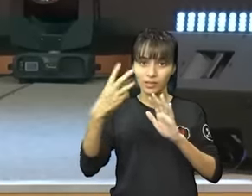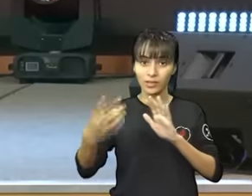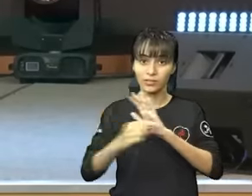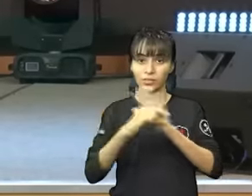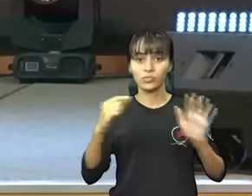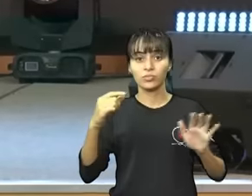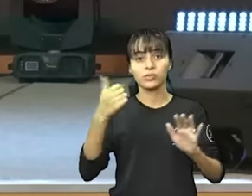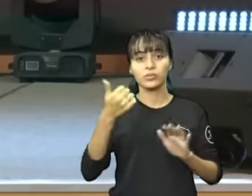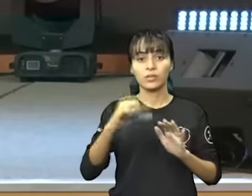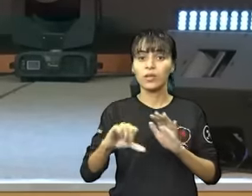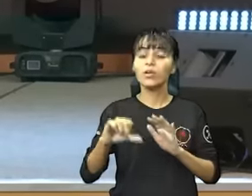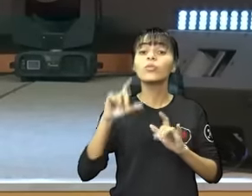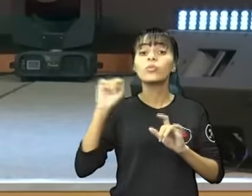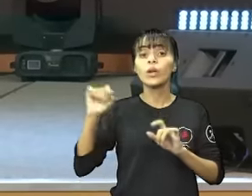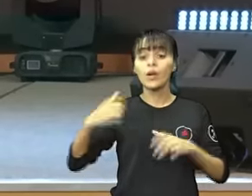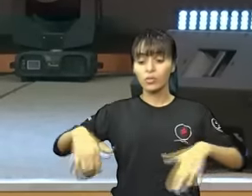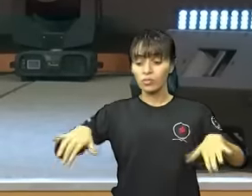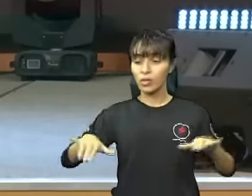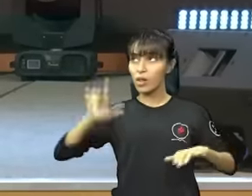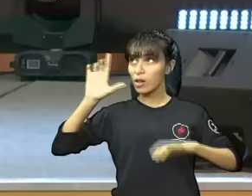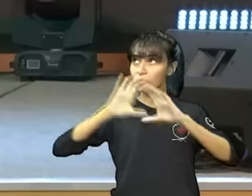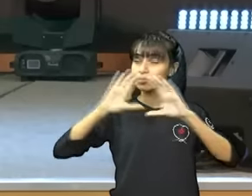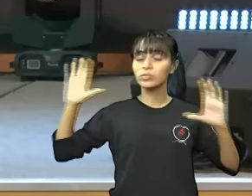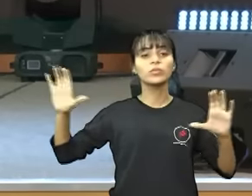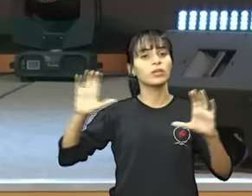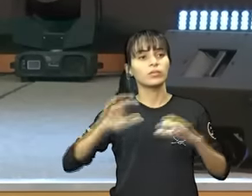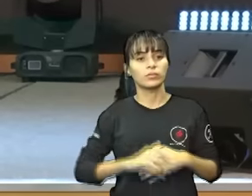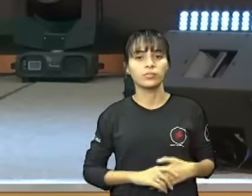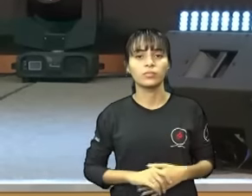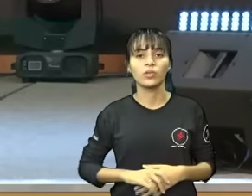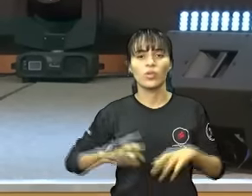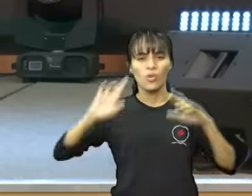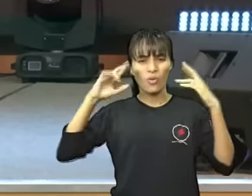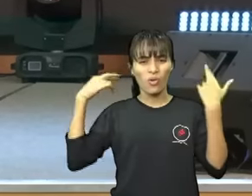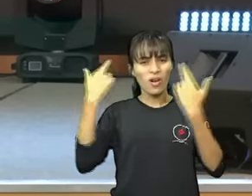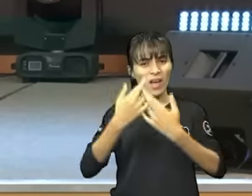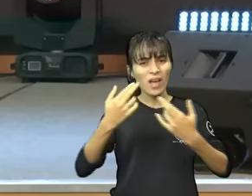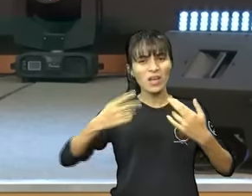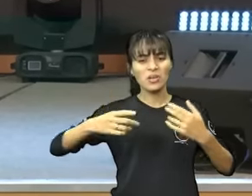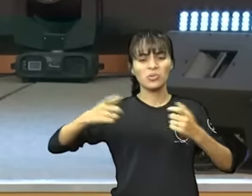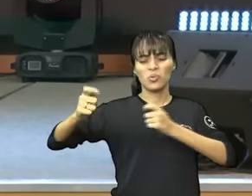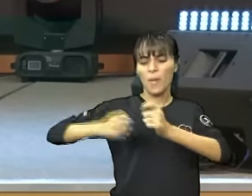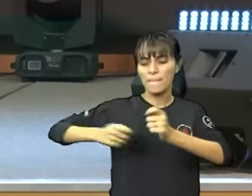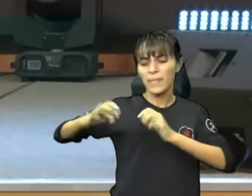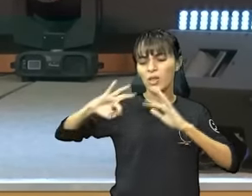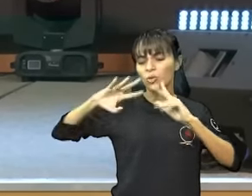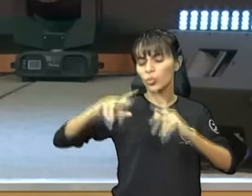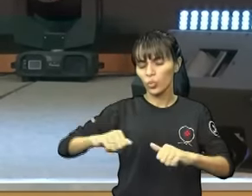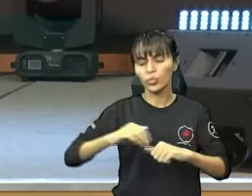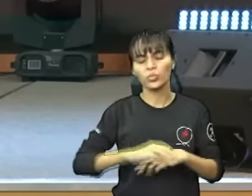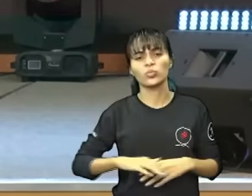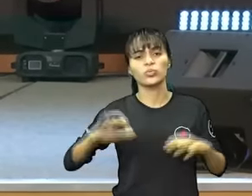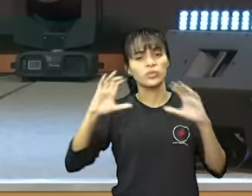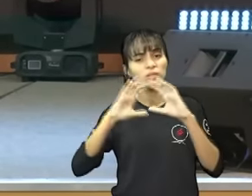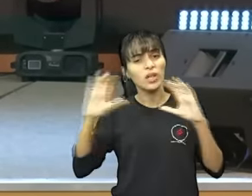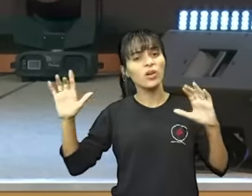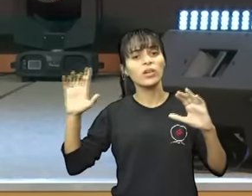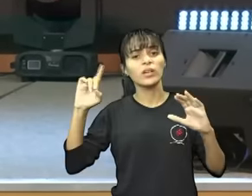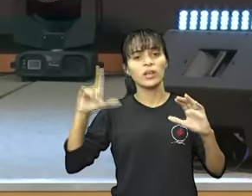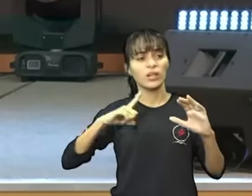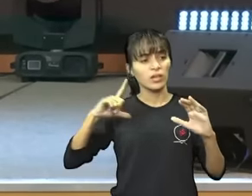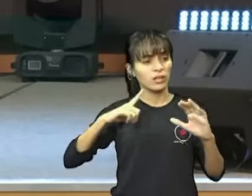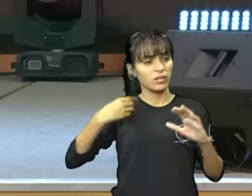o tem estabelecido o seu trono no céu e o seu reino domina sobre tudo o céu é o lugar onde Deus